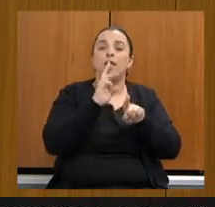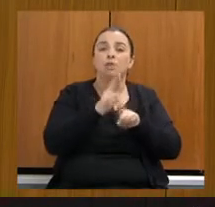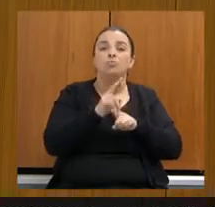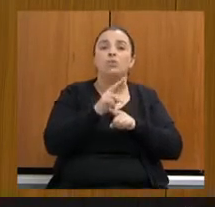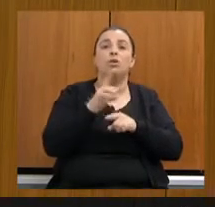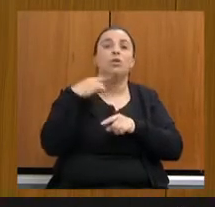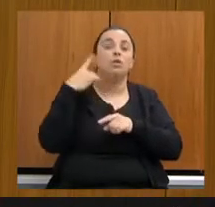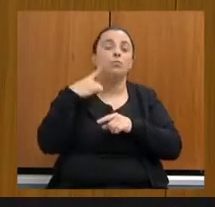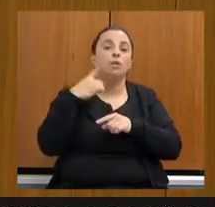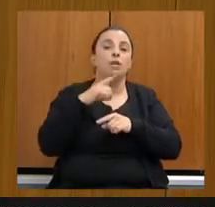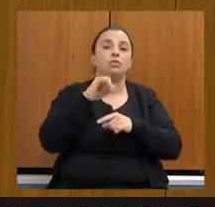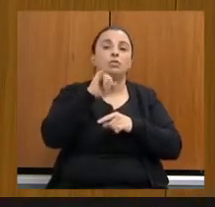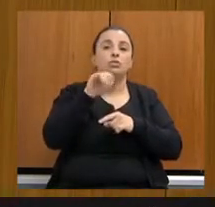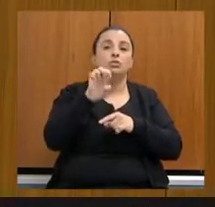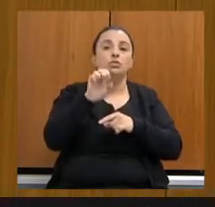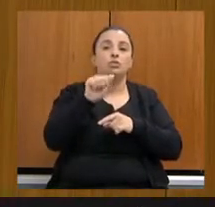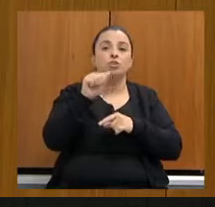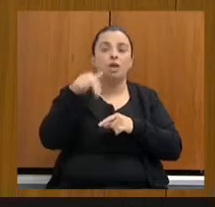Freire